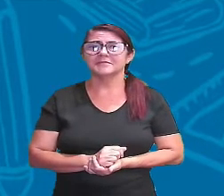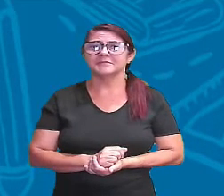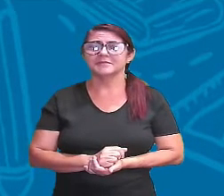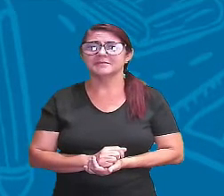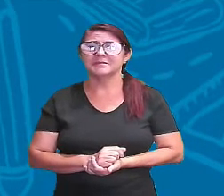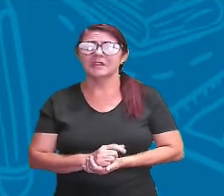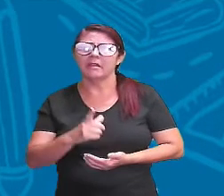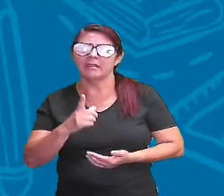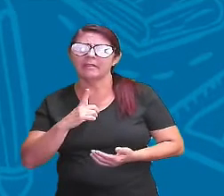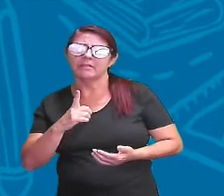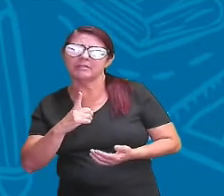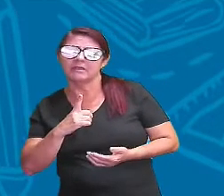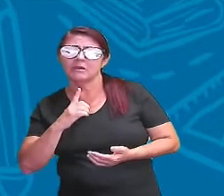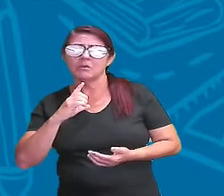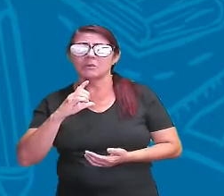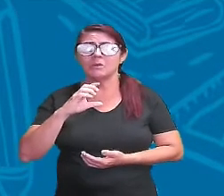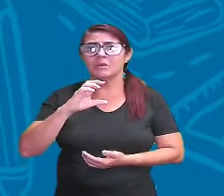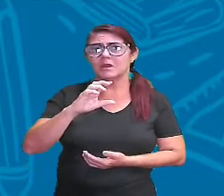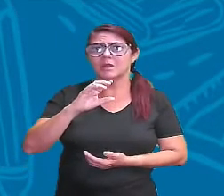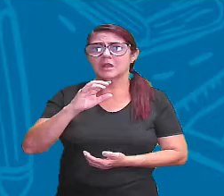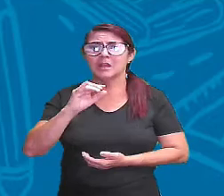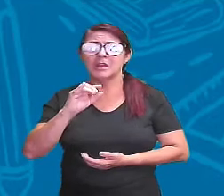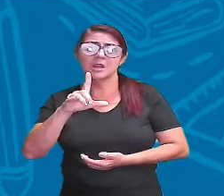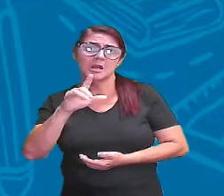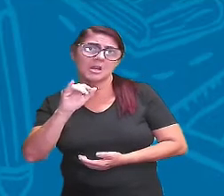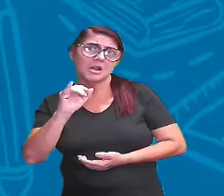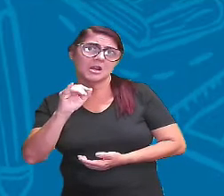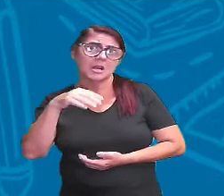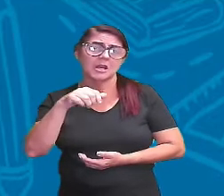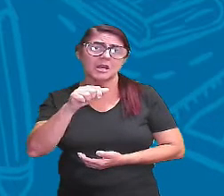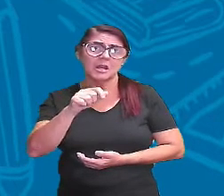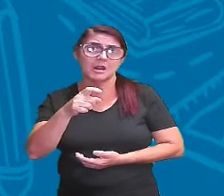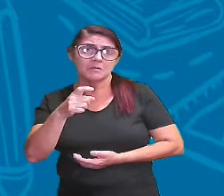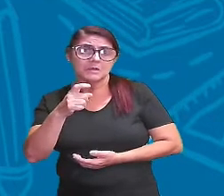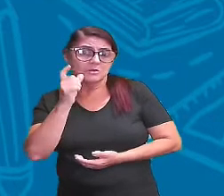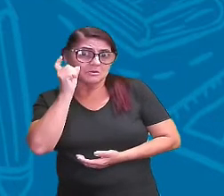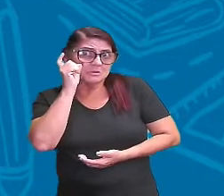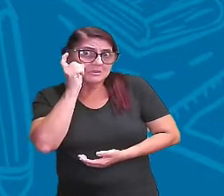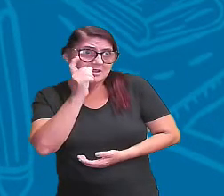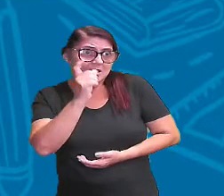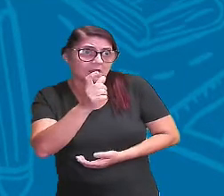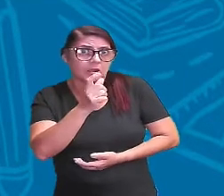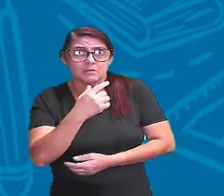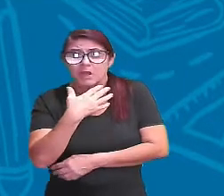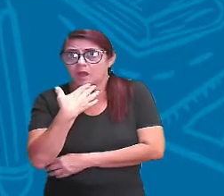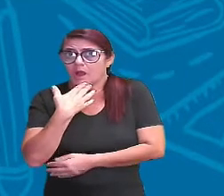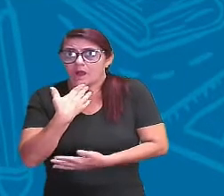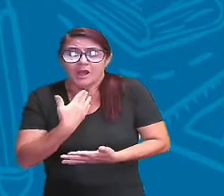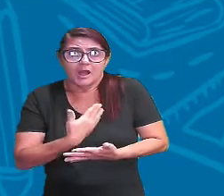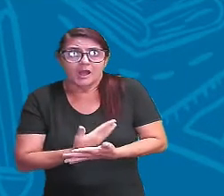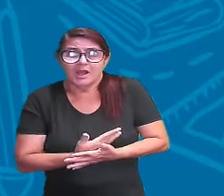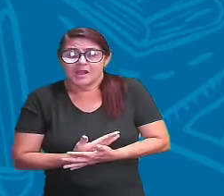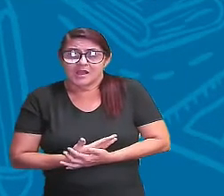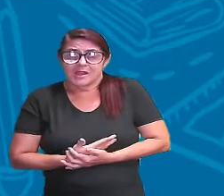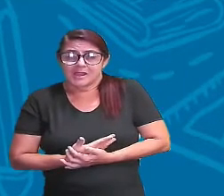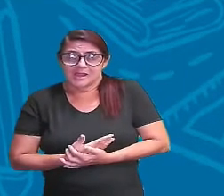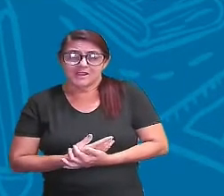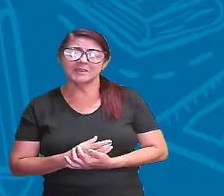o clímax, que é o ponto mais interessante da história, onde vai ser o boom da